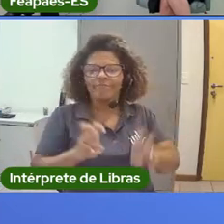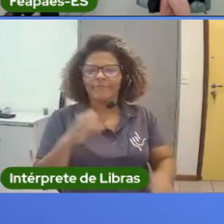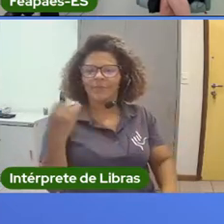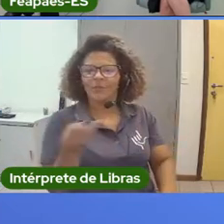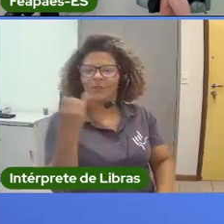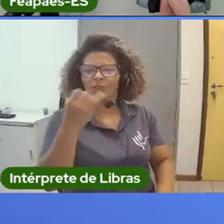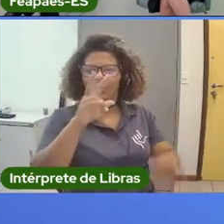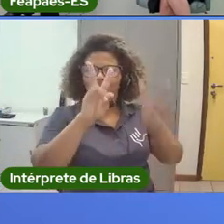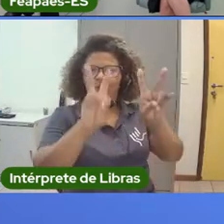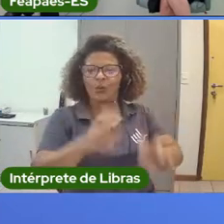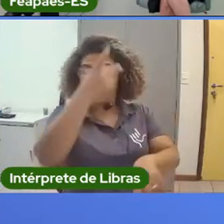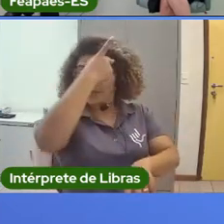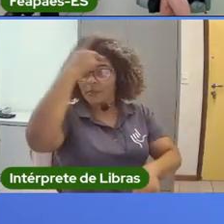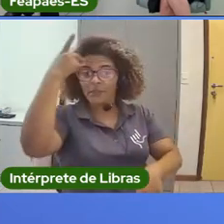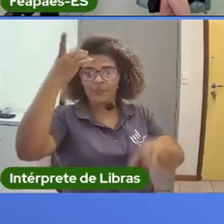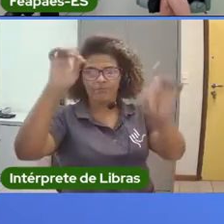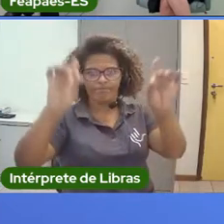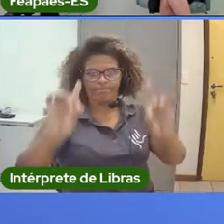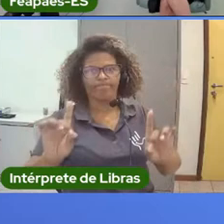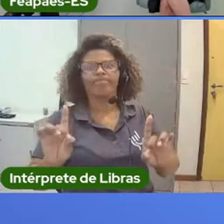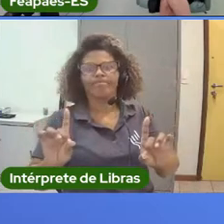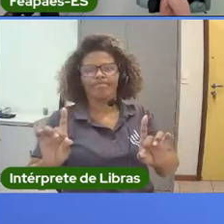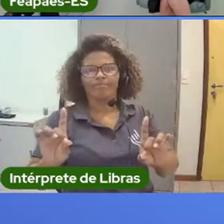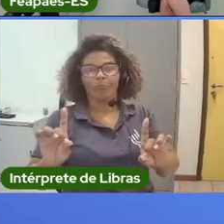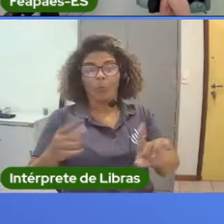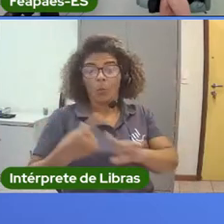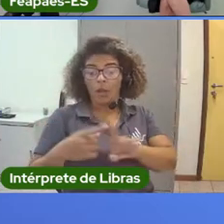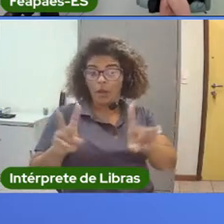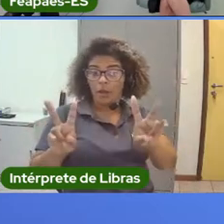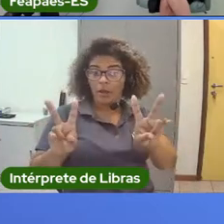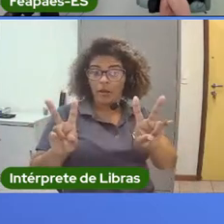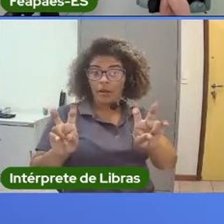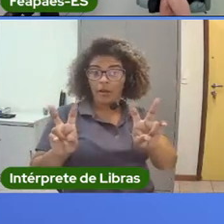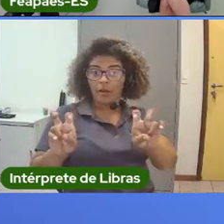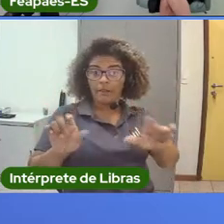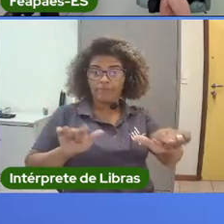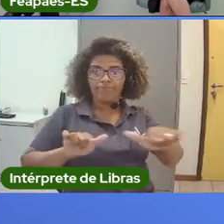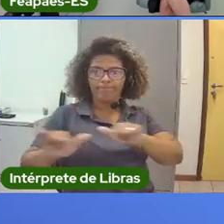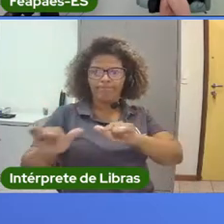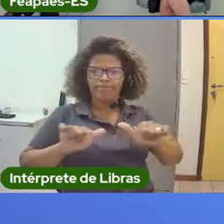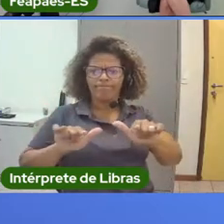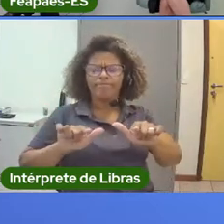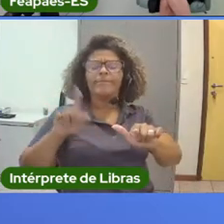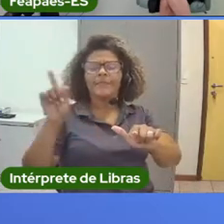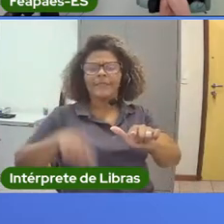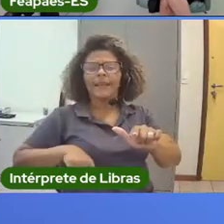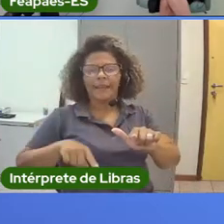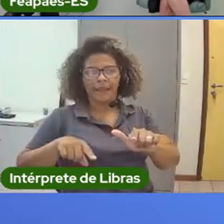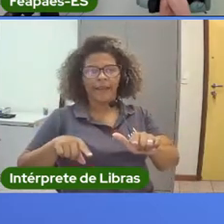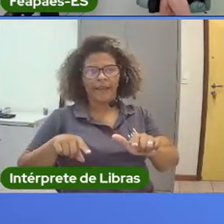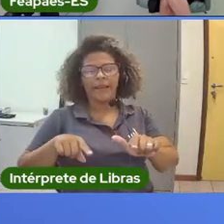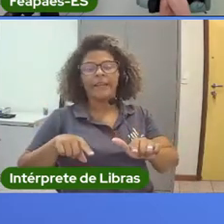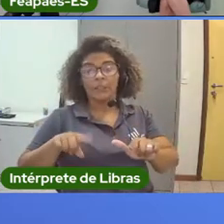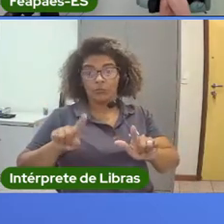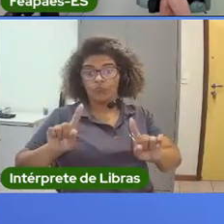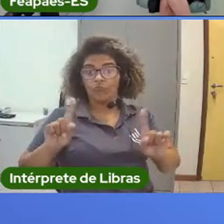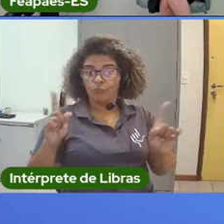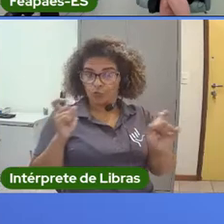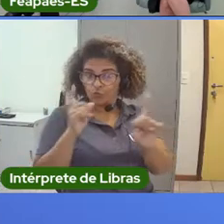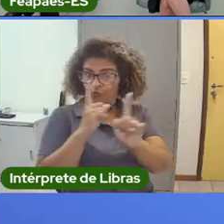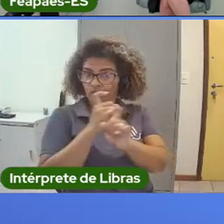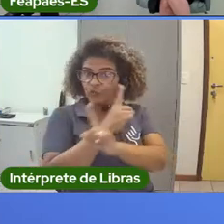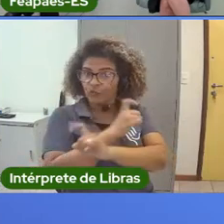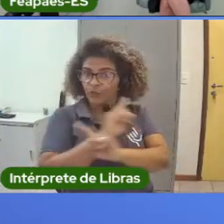os direitos das pessoas com deficiência. É uma temática, por outro lado, também é completamente desafiante